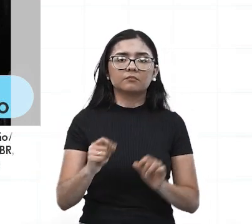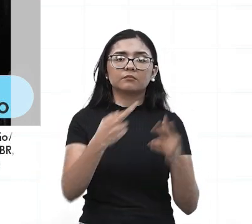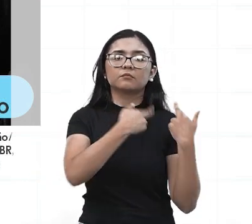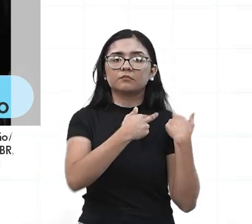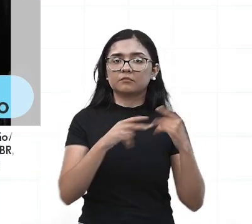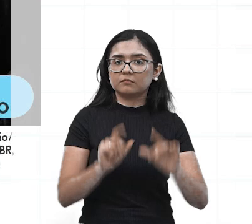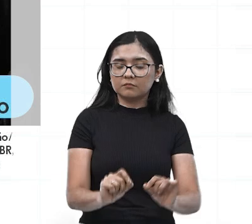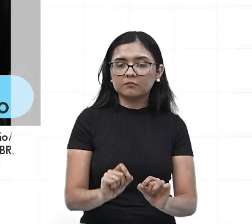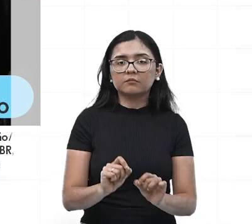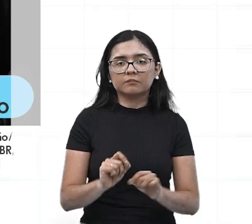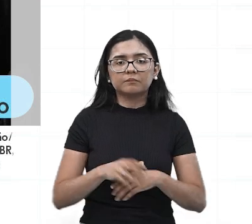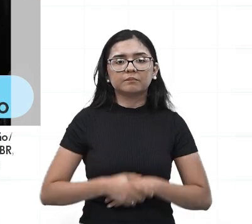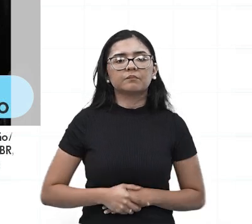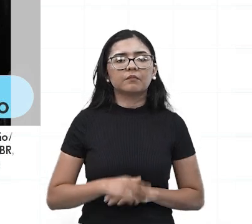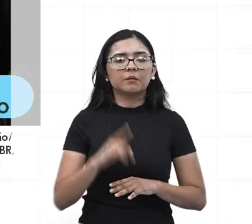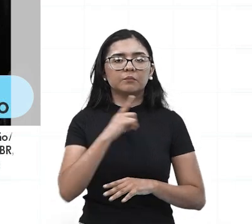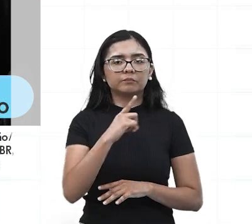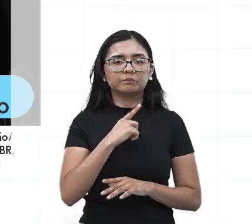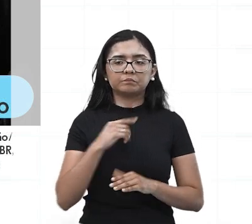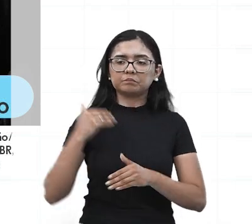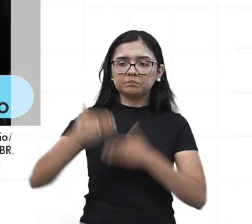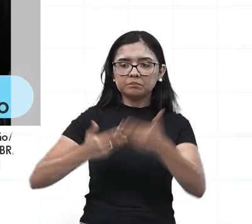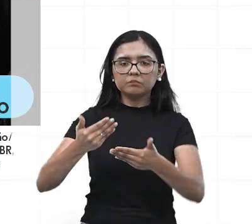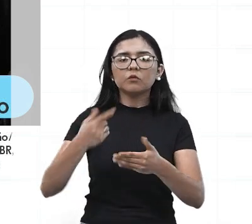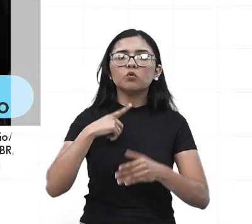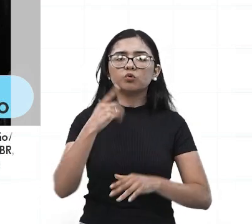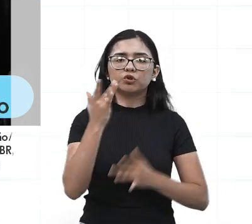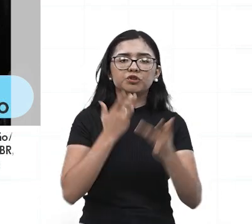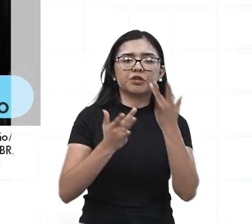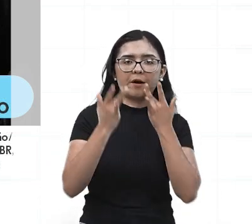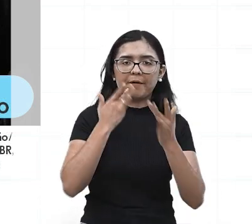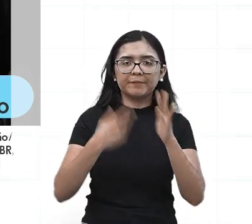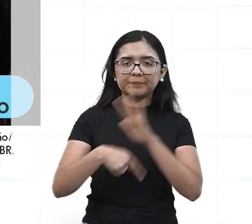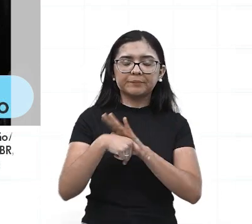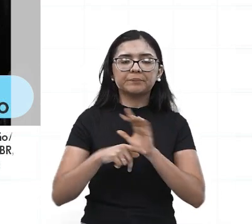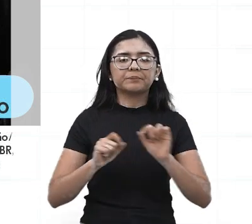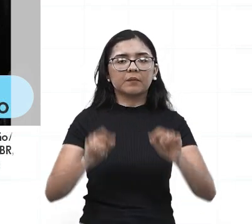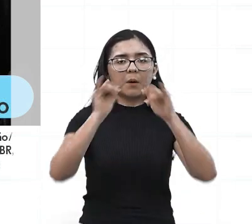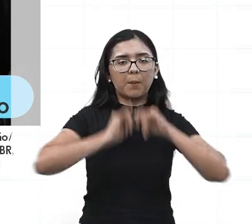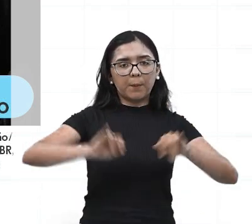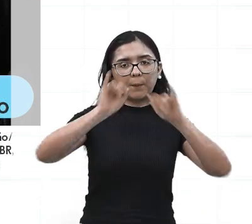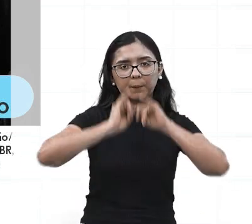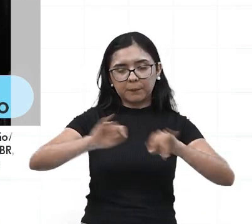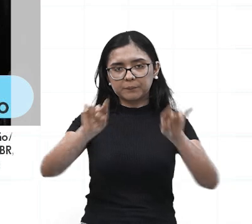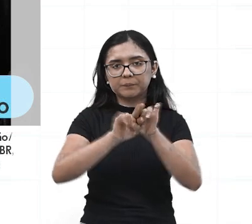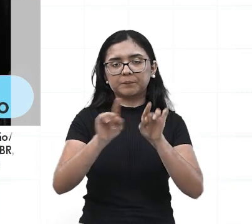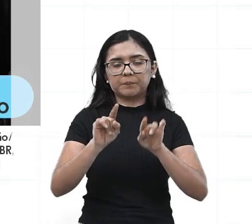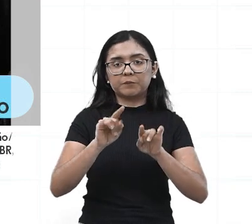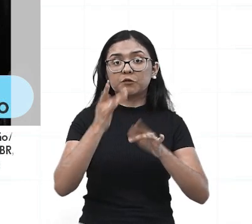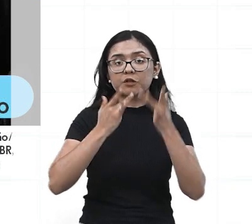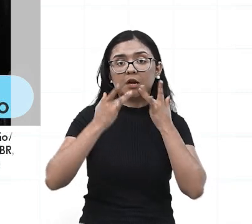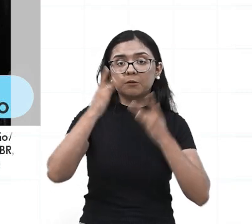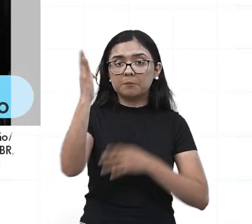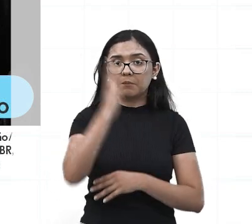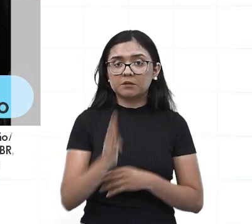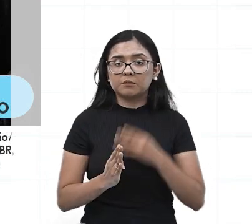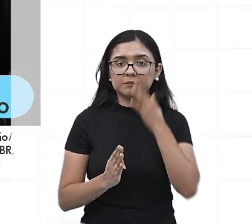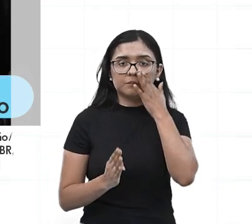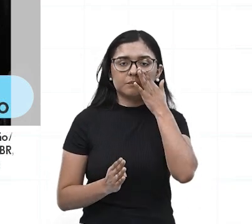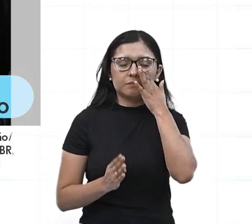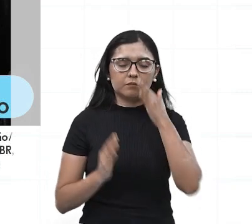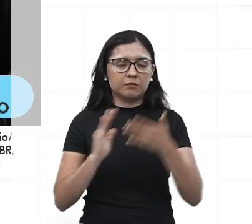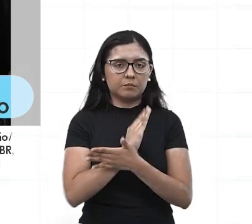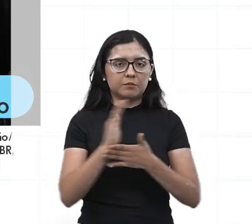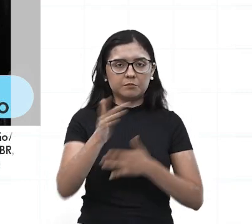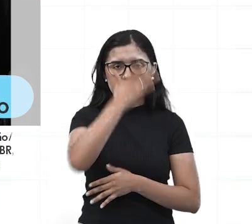responsáveis por fortalecer, né, por divulgar o teatro brasileiro. Muitas pessoas